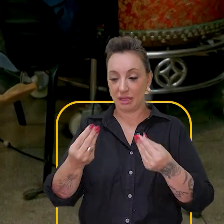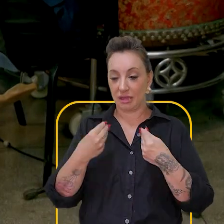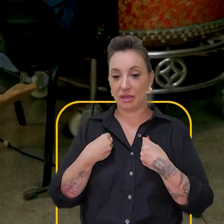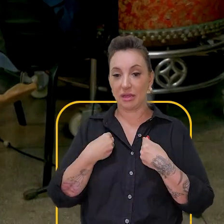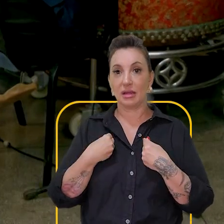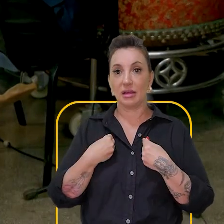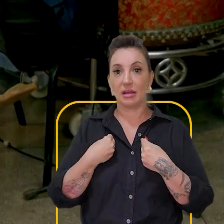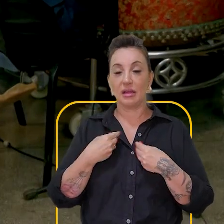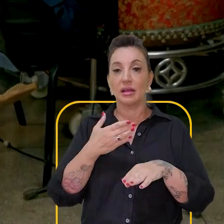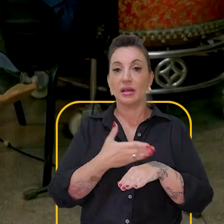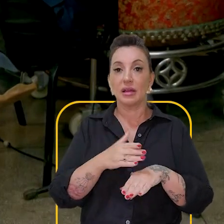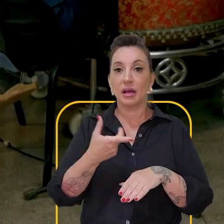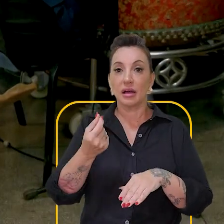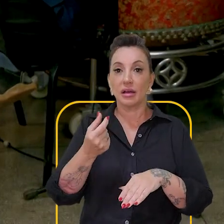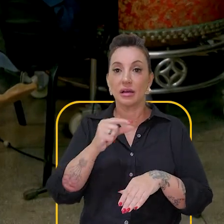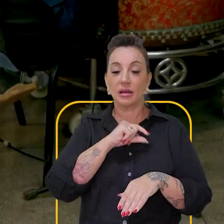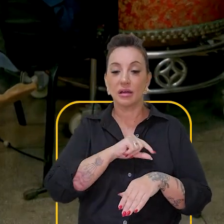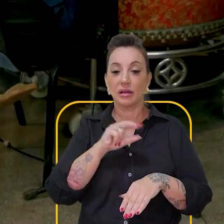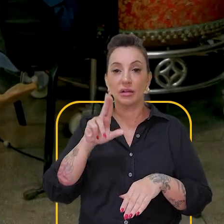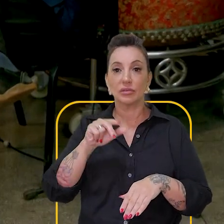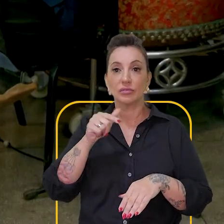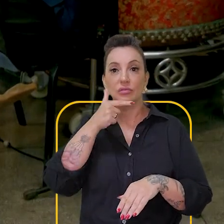cuidar ele tem um massagista